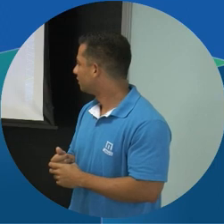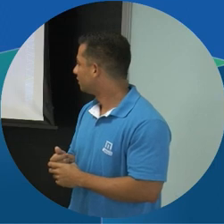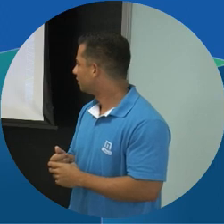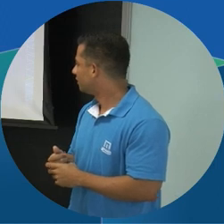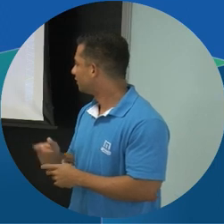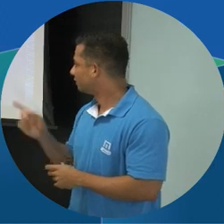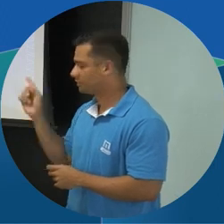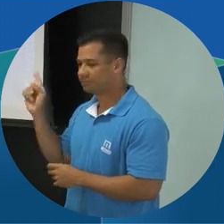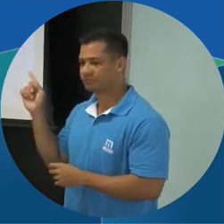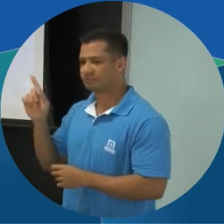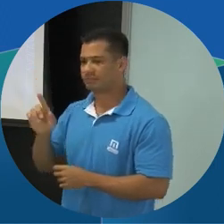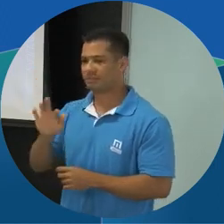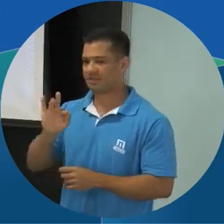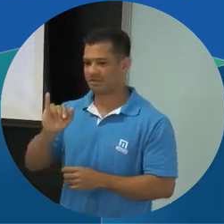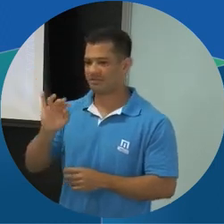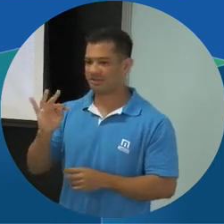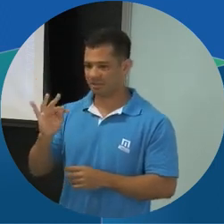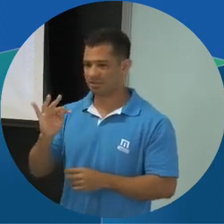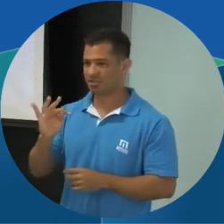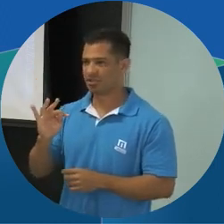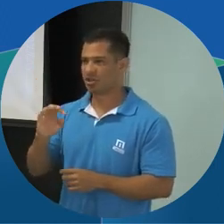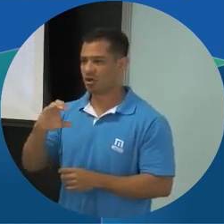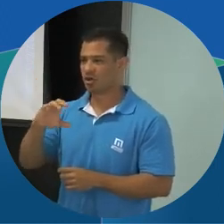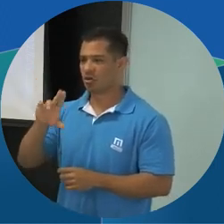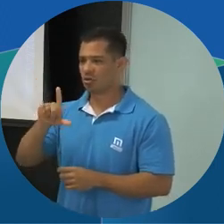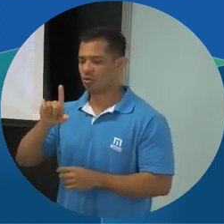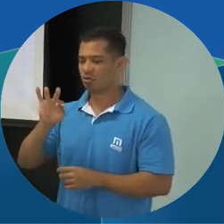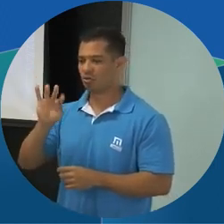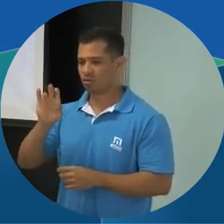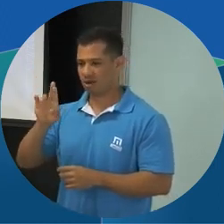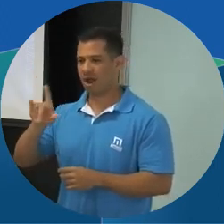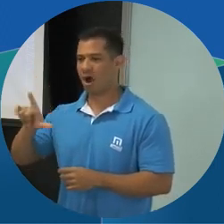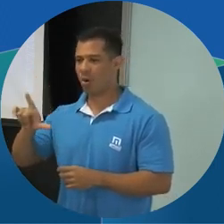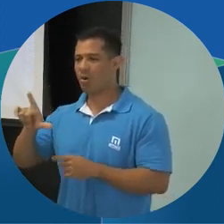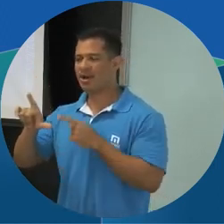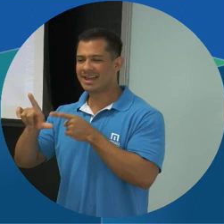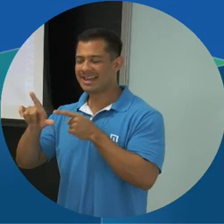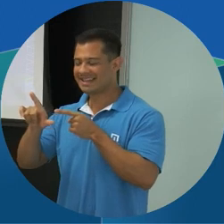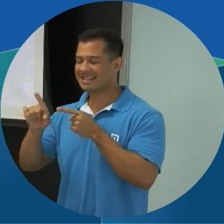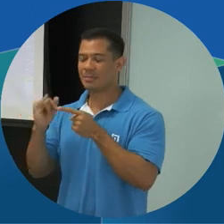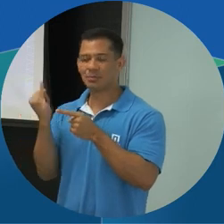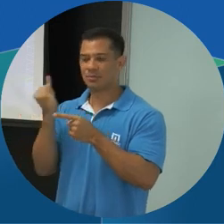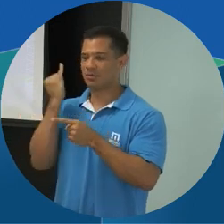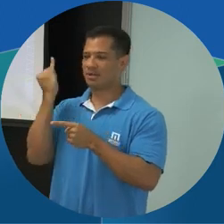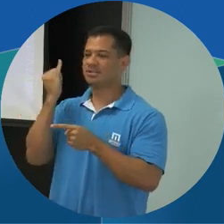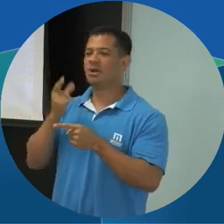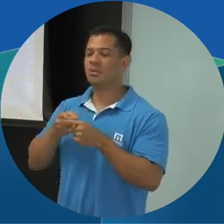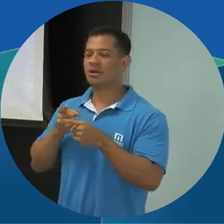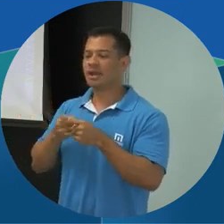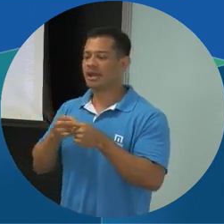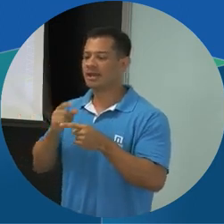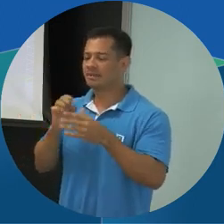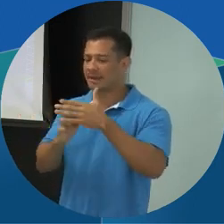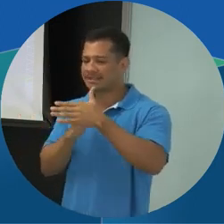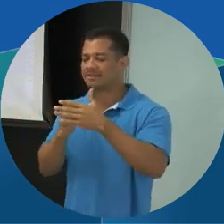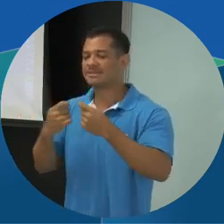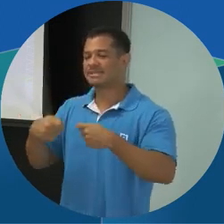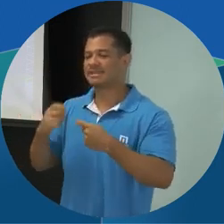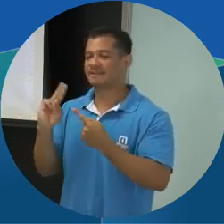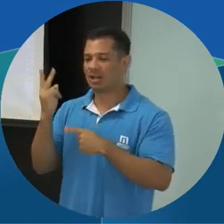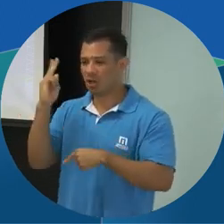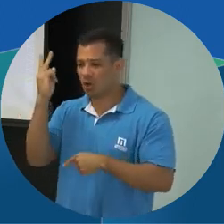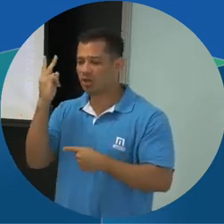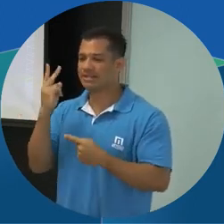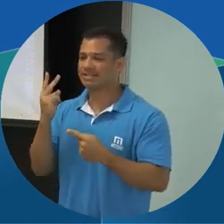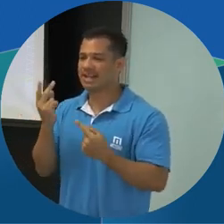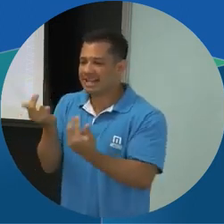Tem que ter fit cultural. Esse é um item dos mais importantes, porque a empresa tem que ter pelo menos valores similares, as pessoas,